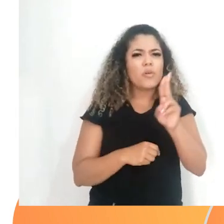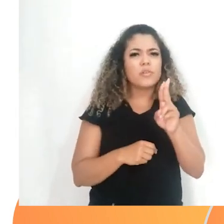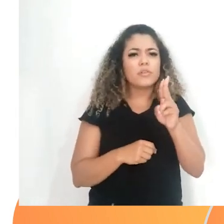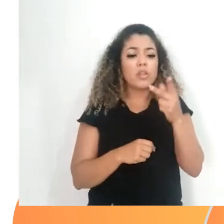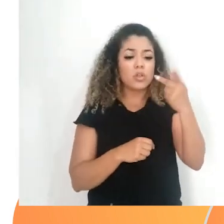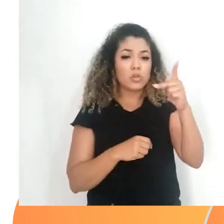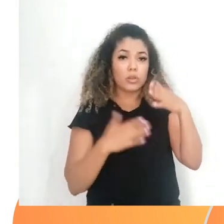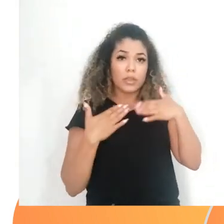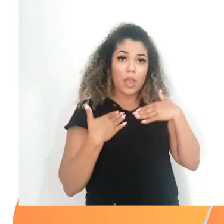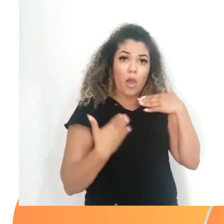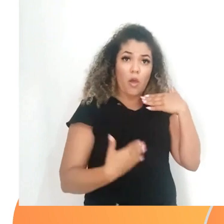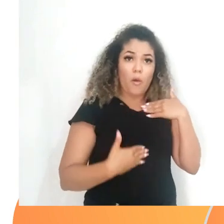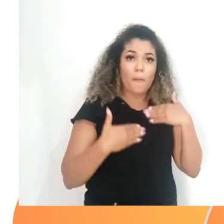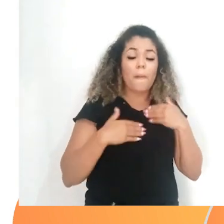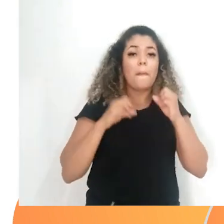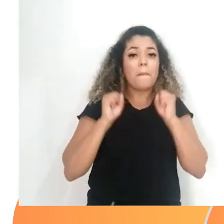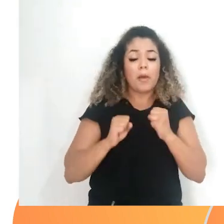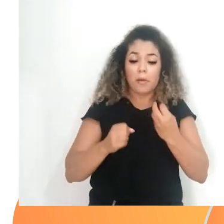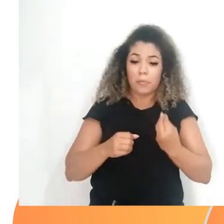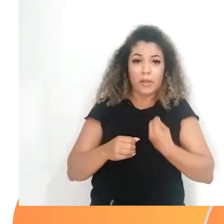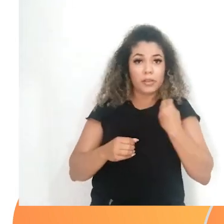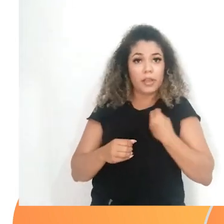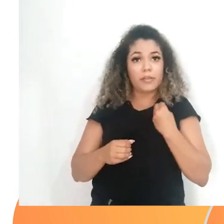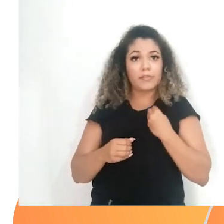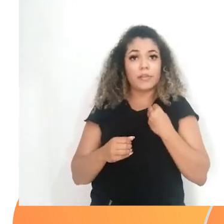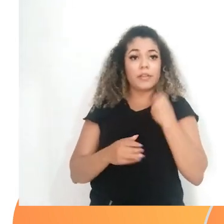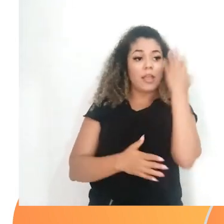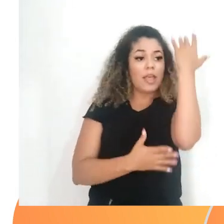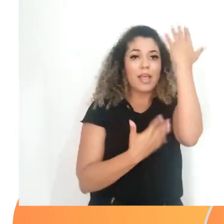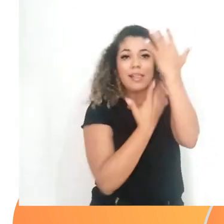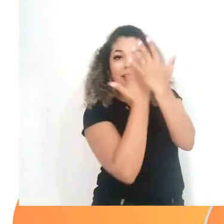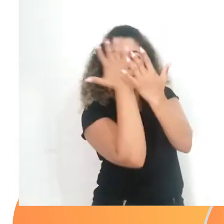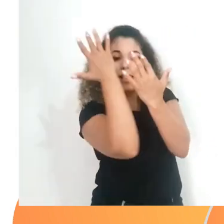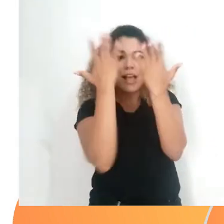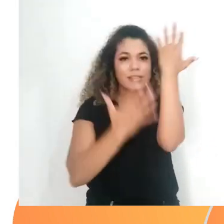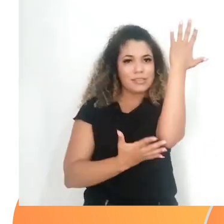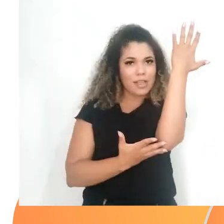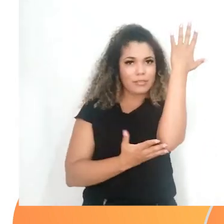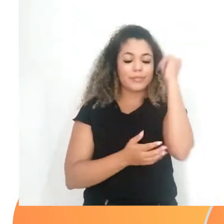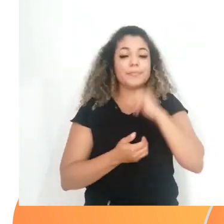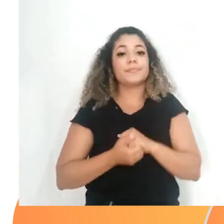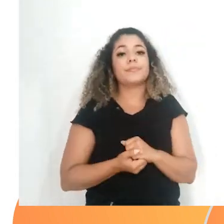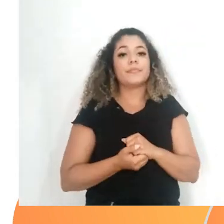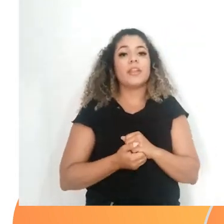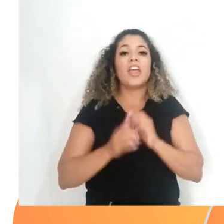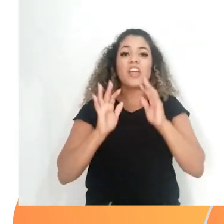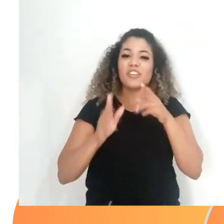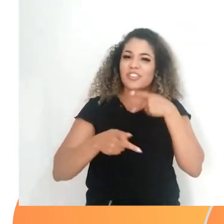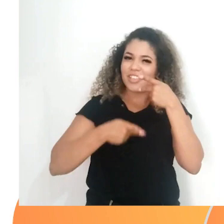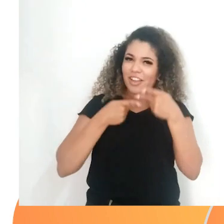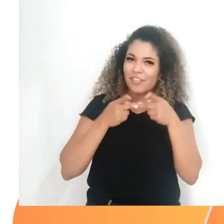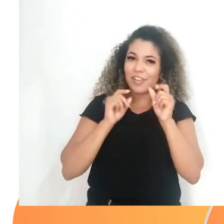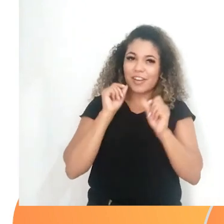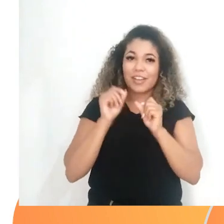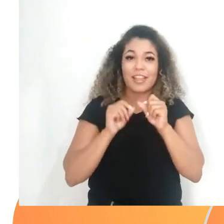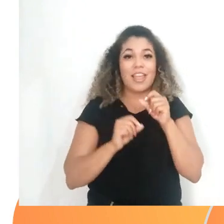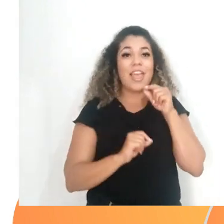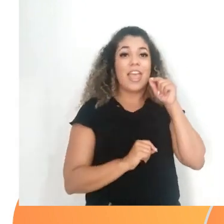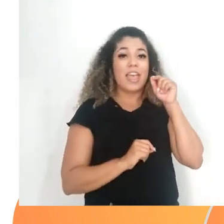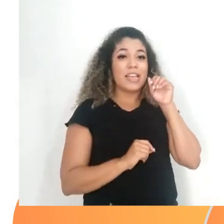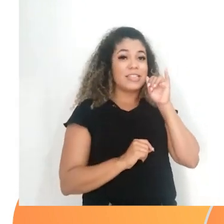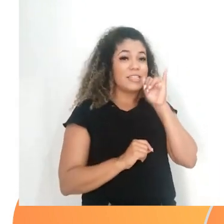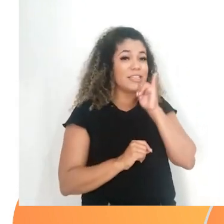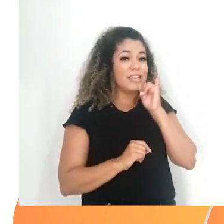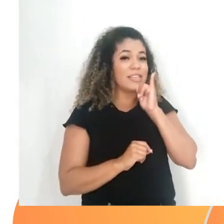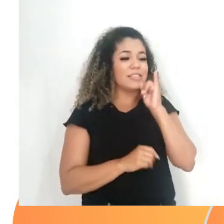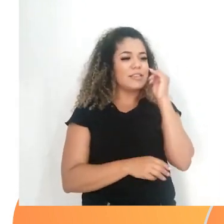utilizam partes do seu corpo para poder viver entre as árvores. Bom, eu já falei aqui que